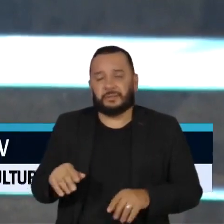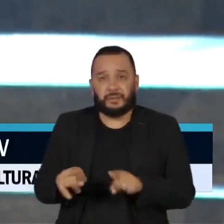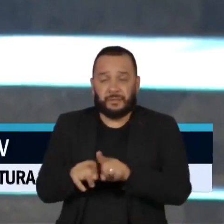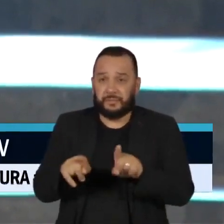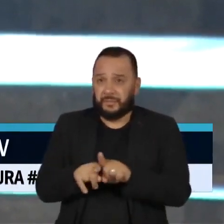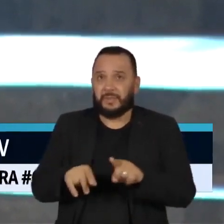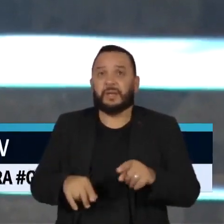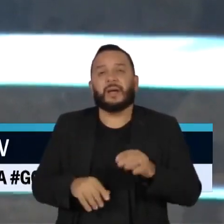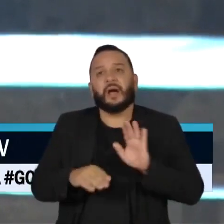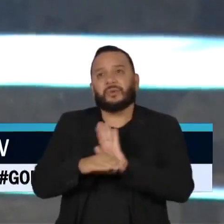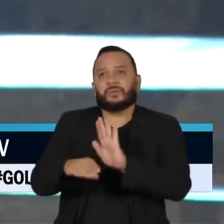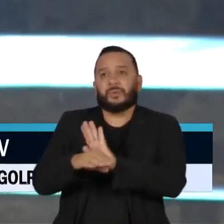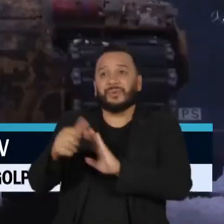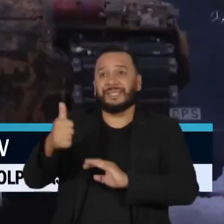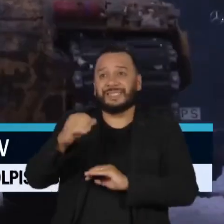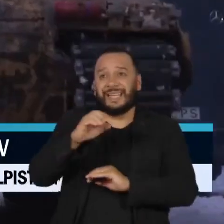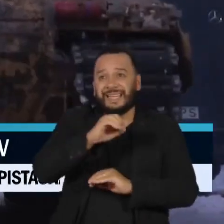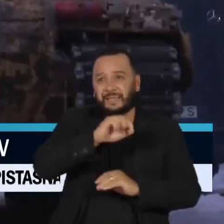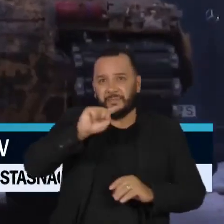100 mil refugiados do conflito.